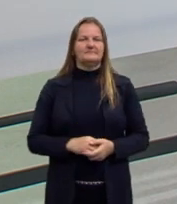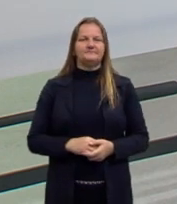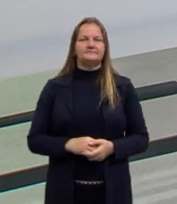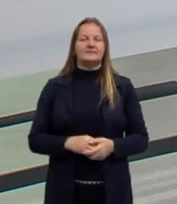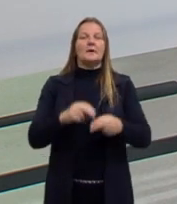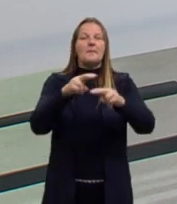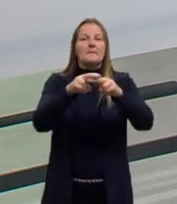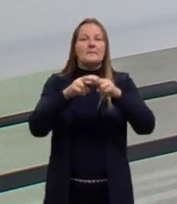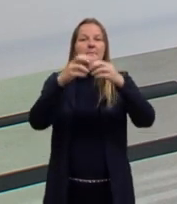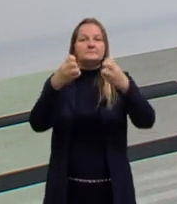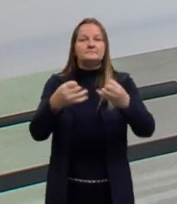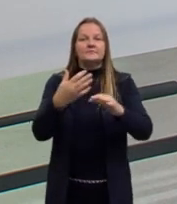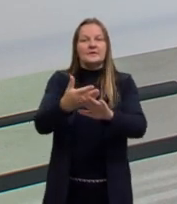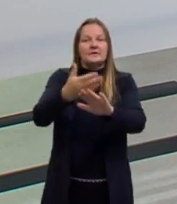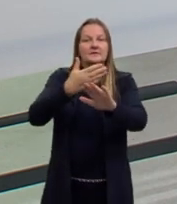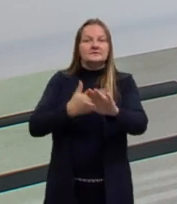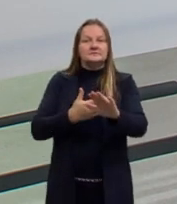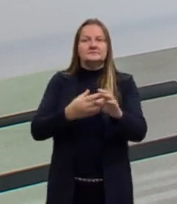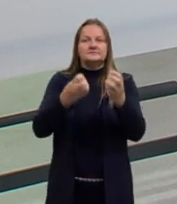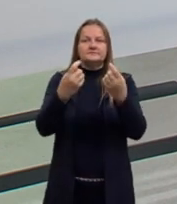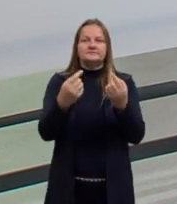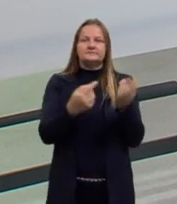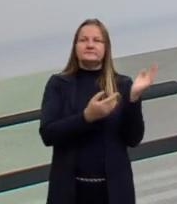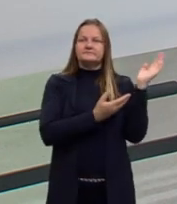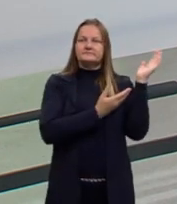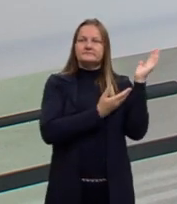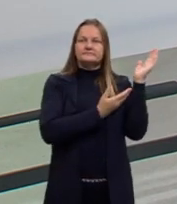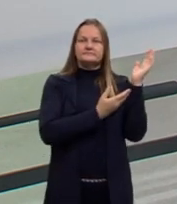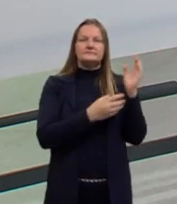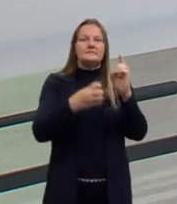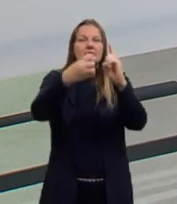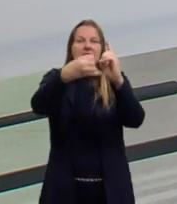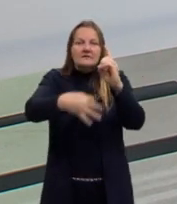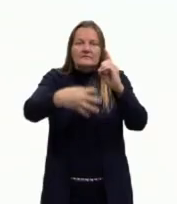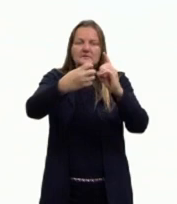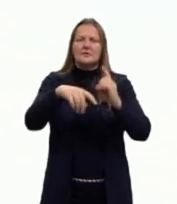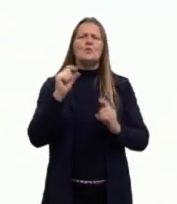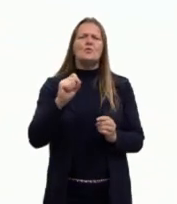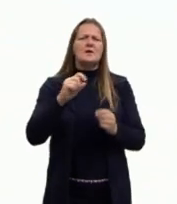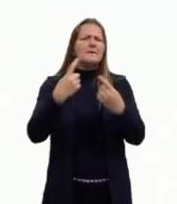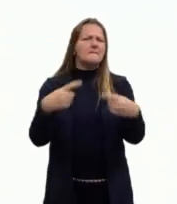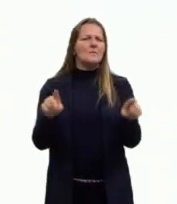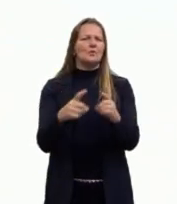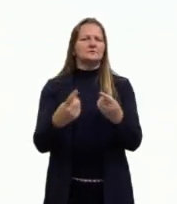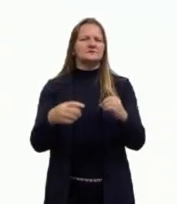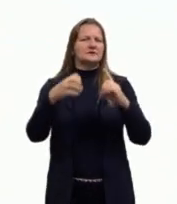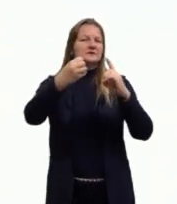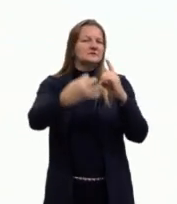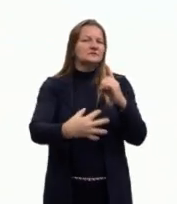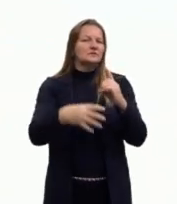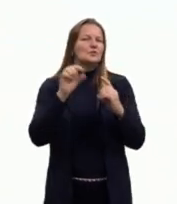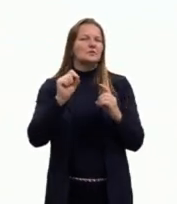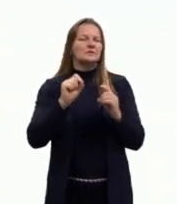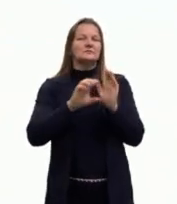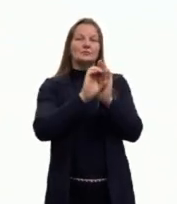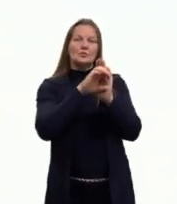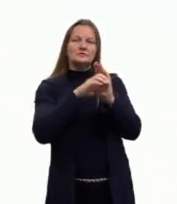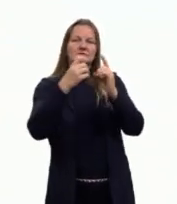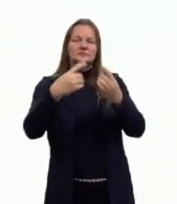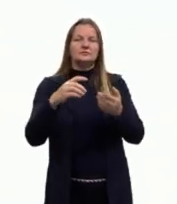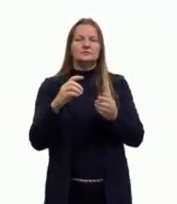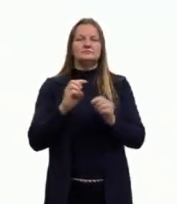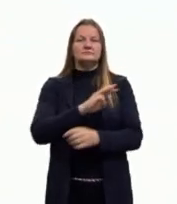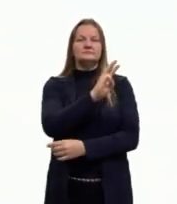para isso antes eu quero né trazer uma definição do que que é música essa definição eu tirei do